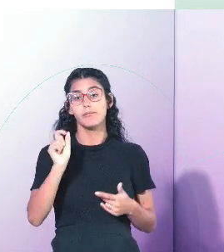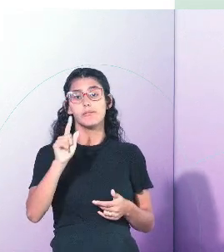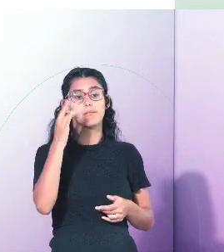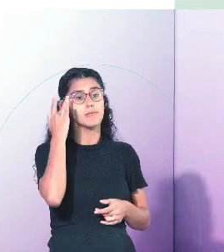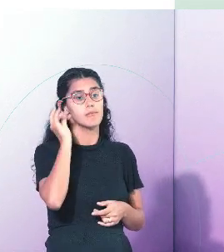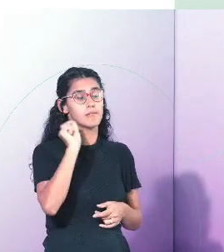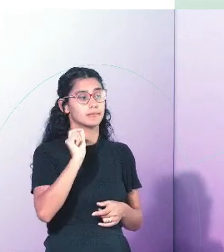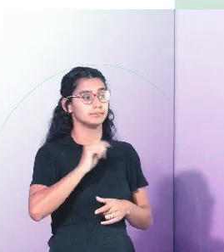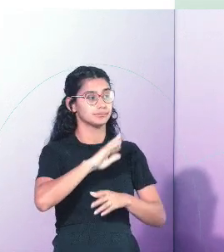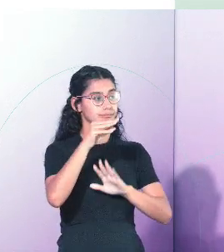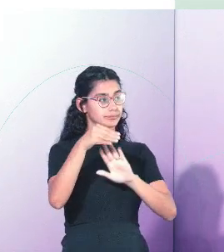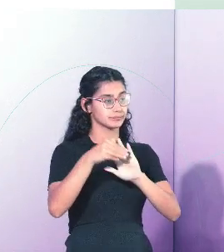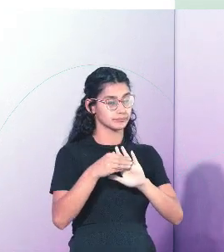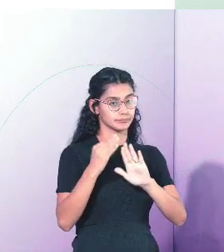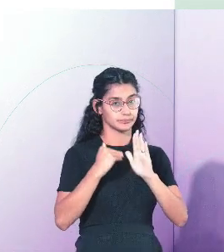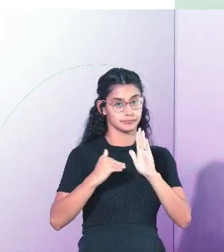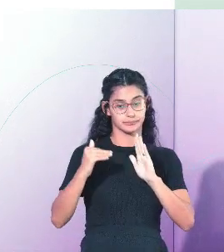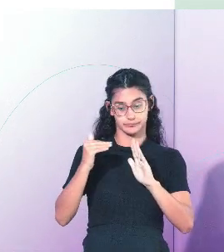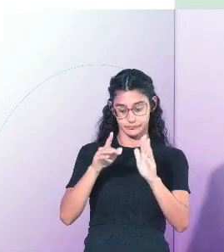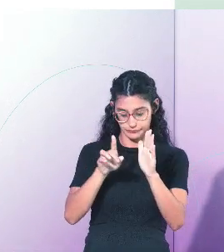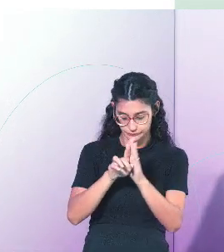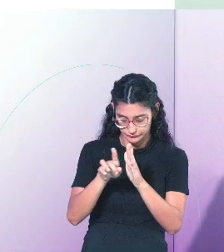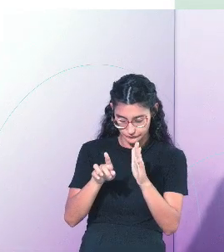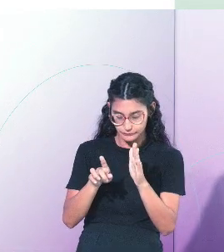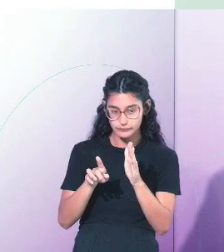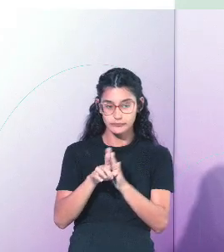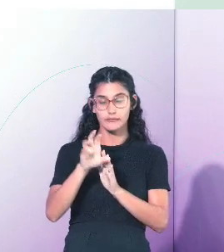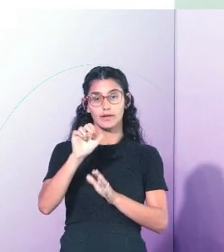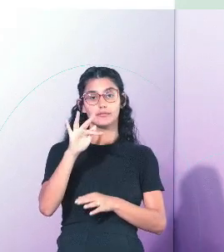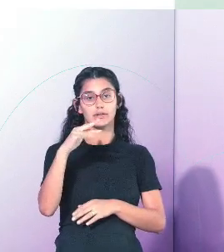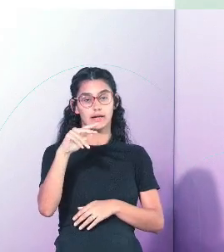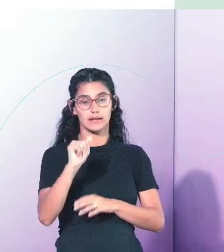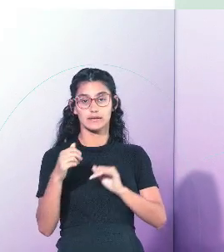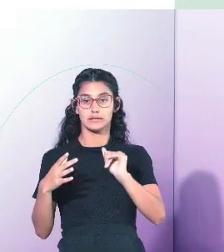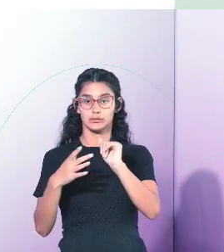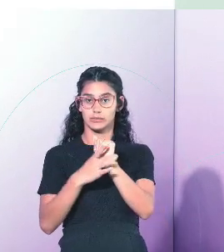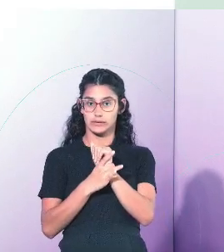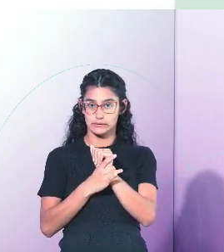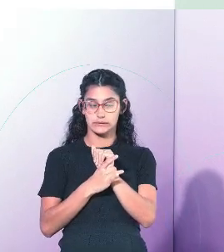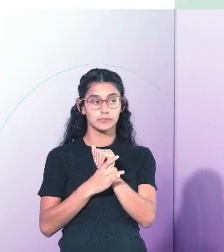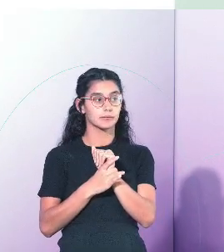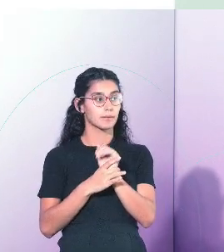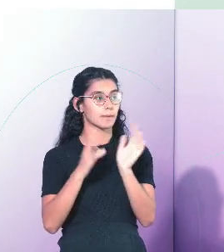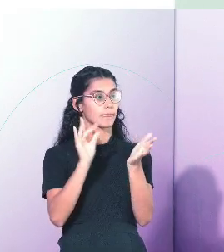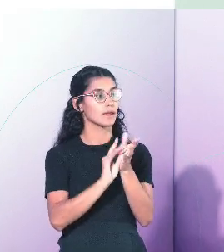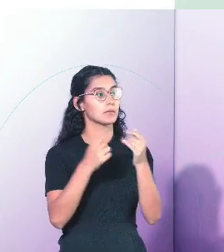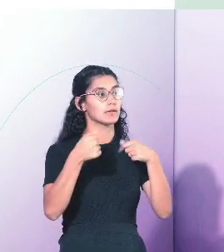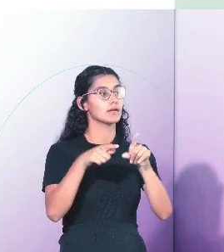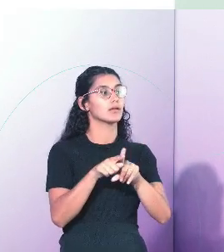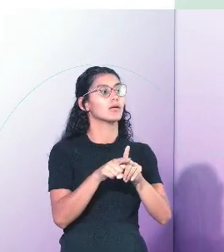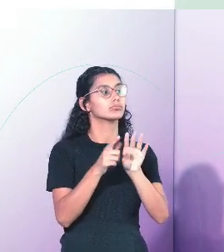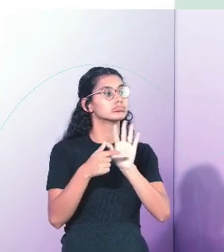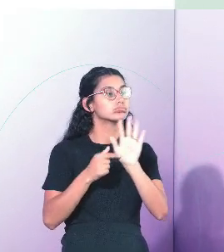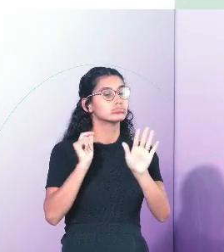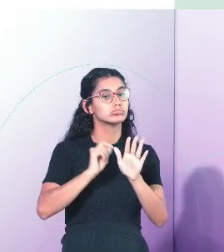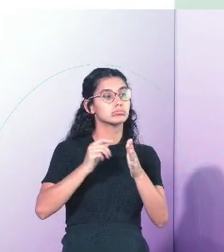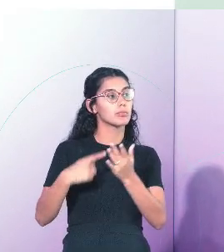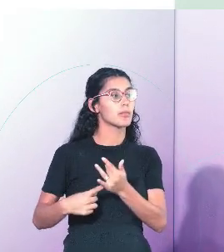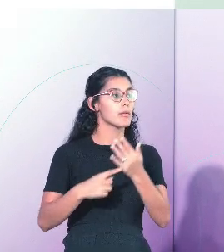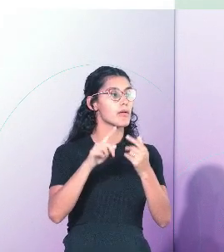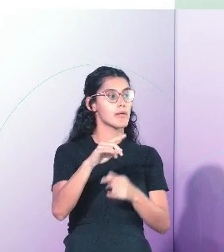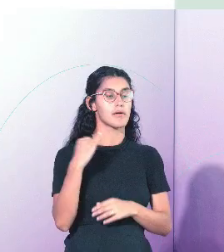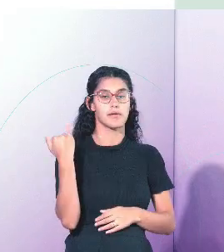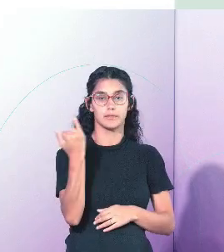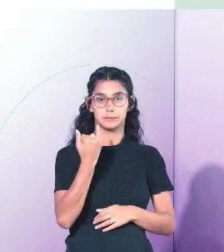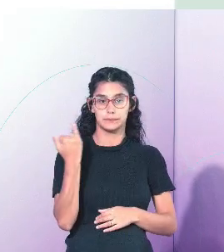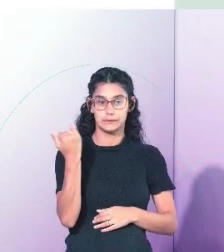acho que elas colocam mais peso? A questão da eficácia e segurança. Então, de fato, a gente precisa comprovar que essas tecnologias são eficazes